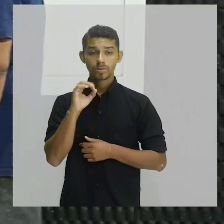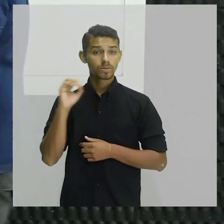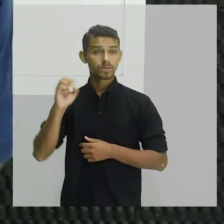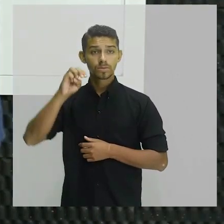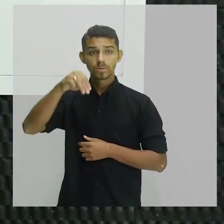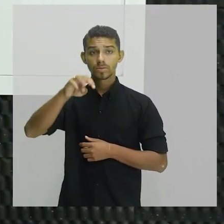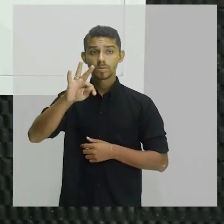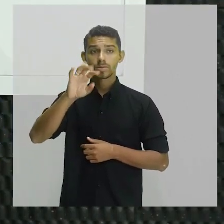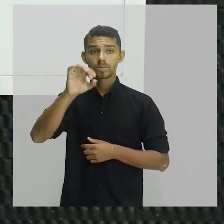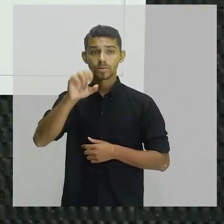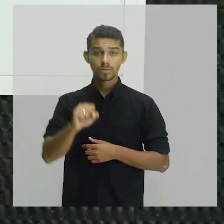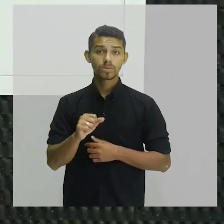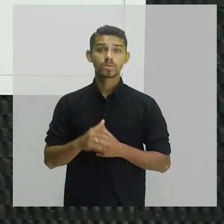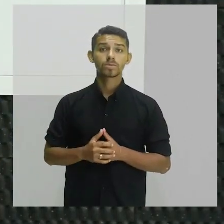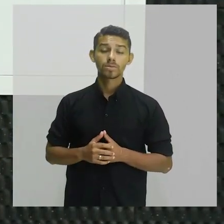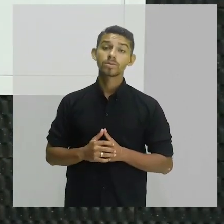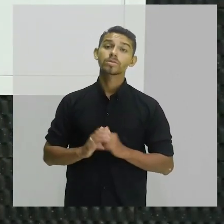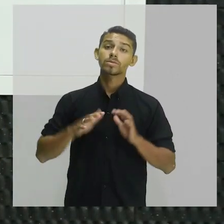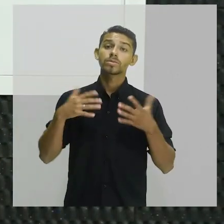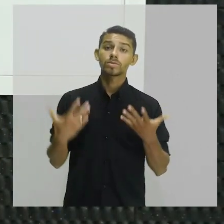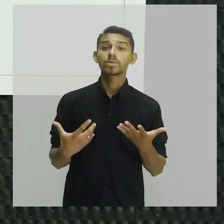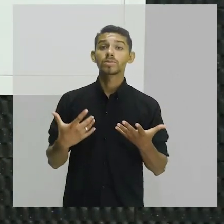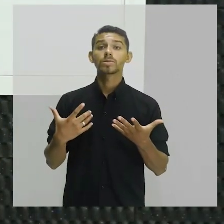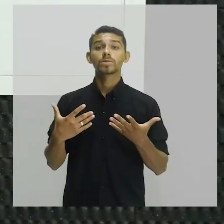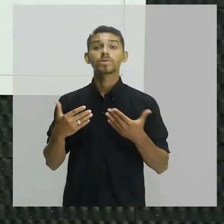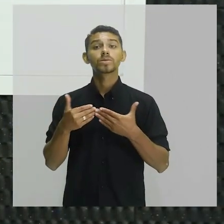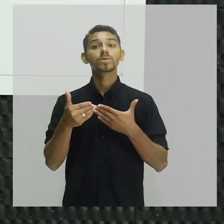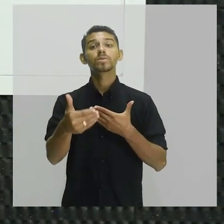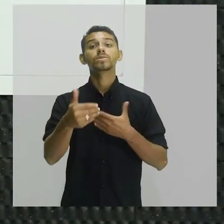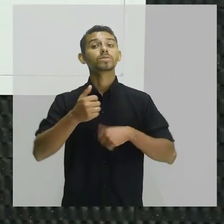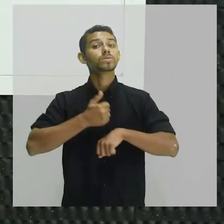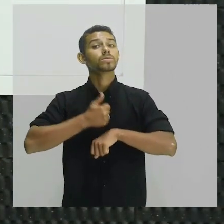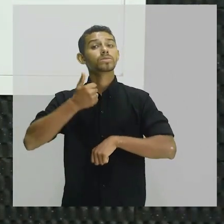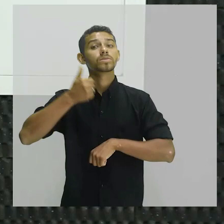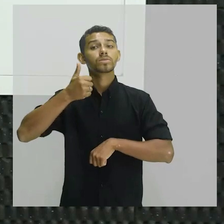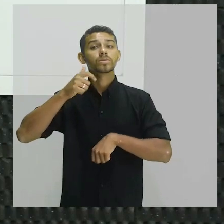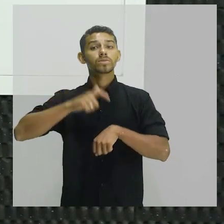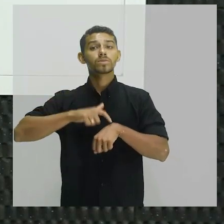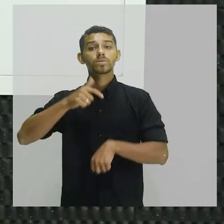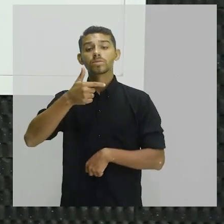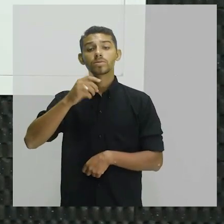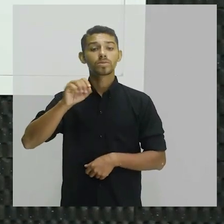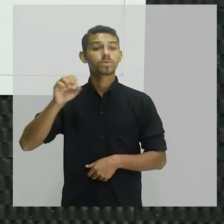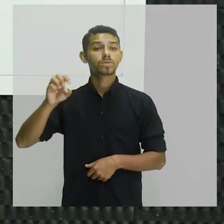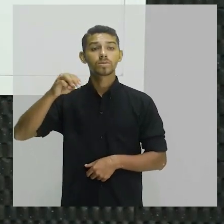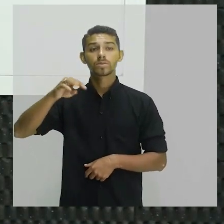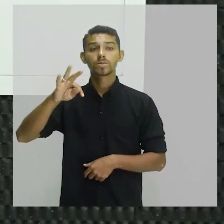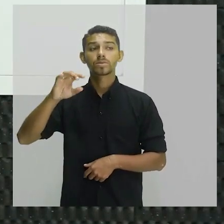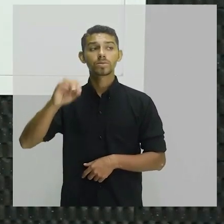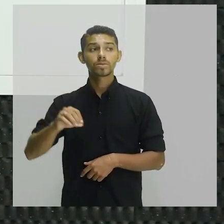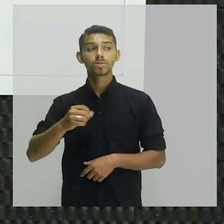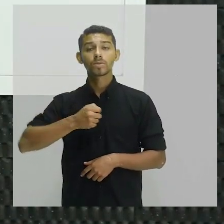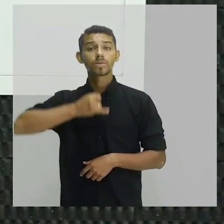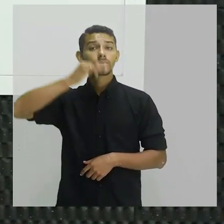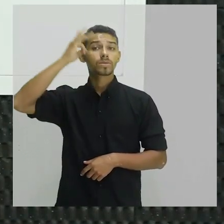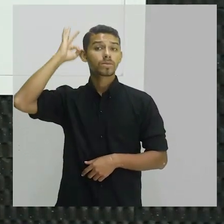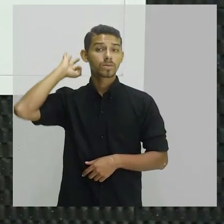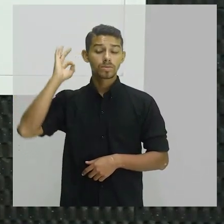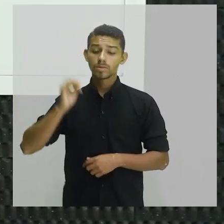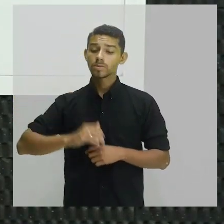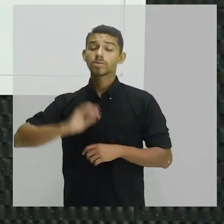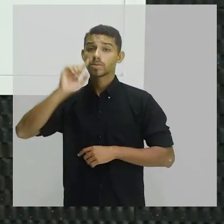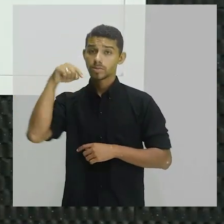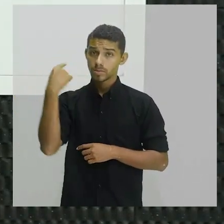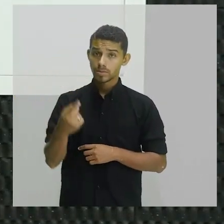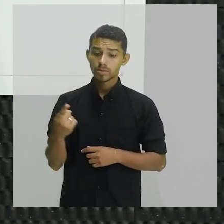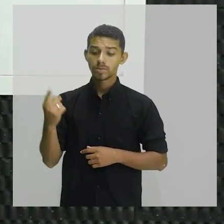certo? Ou seja, ele percorreu os primeiros 200 metros acelerado. Depois desses 200 metros,